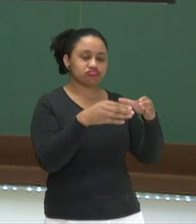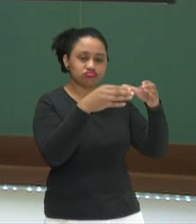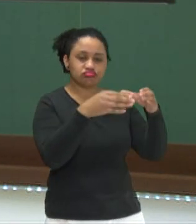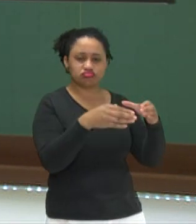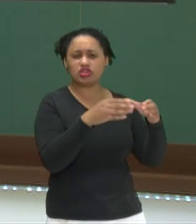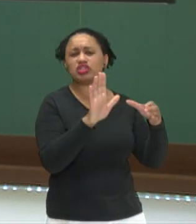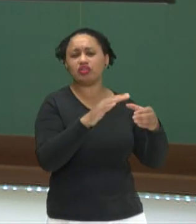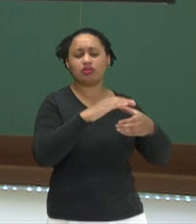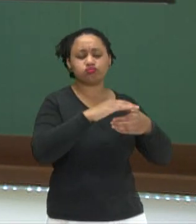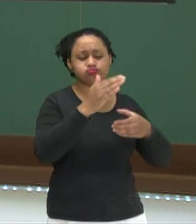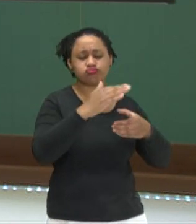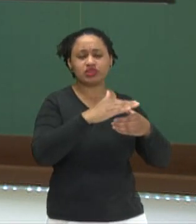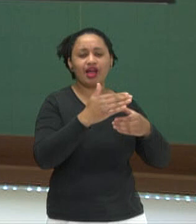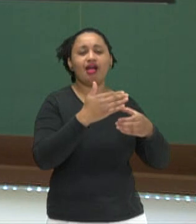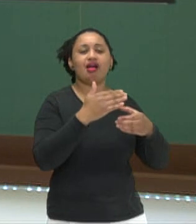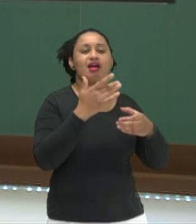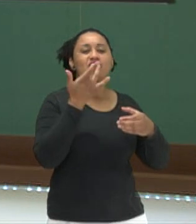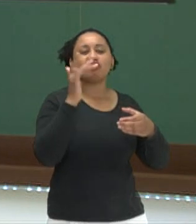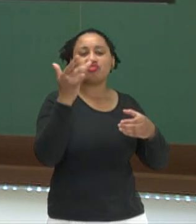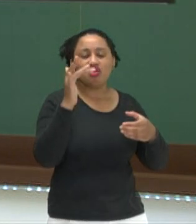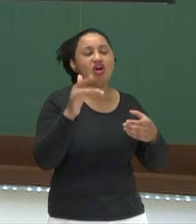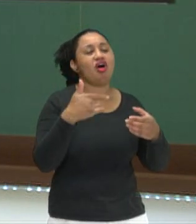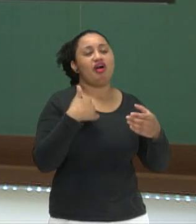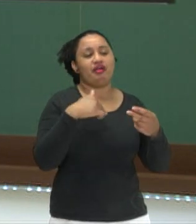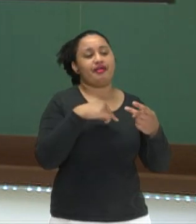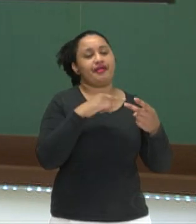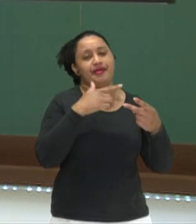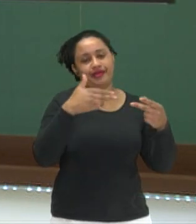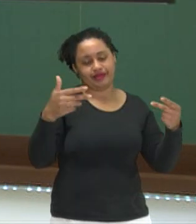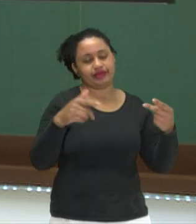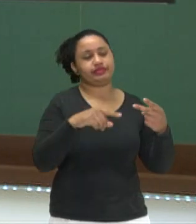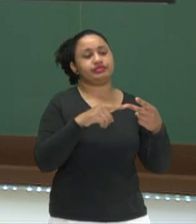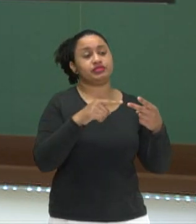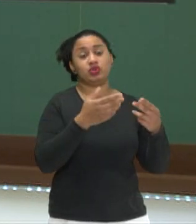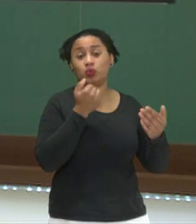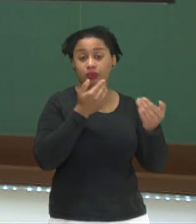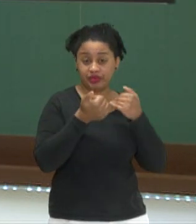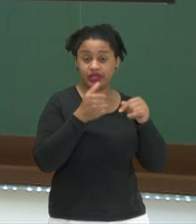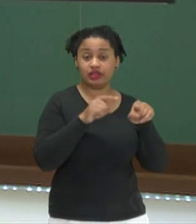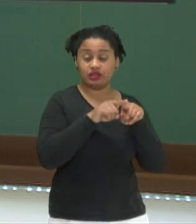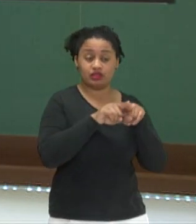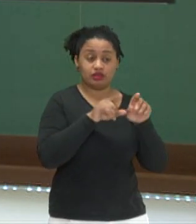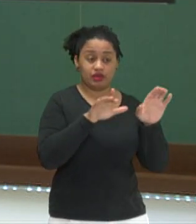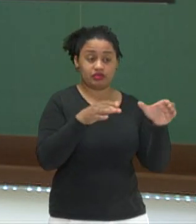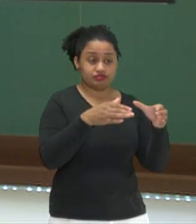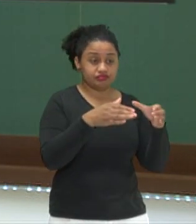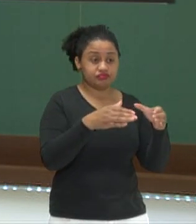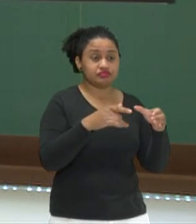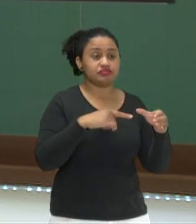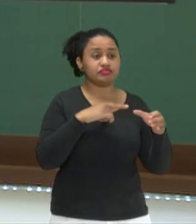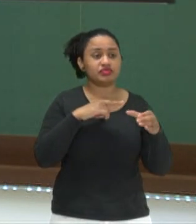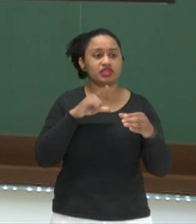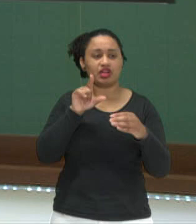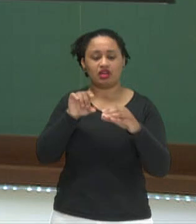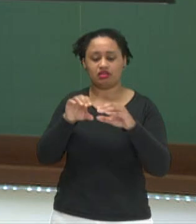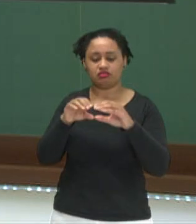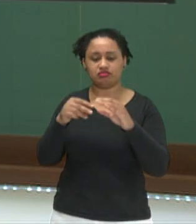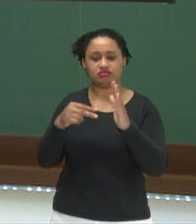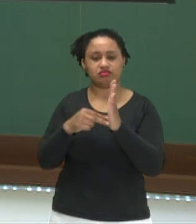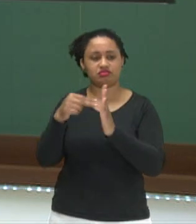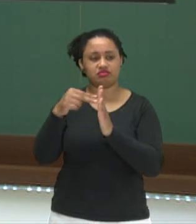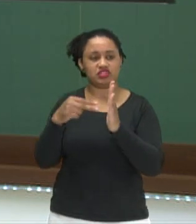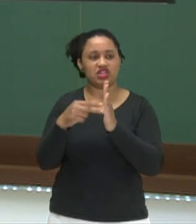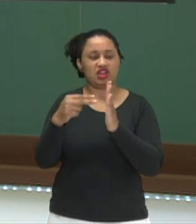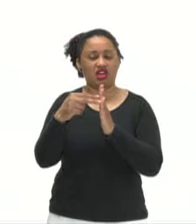vi caixinhas de alimento nesse formato. Essa daqui já é um formato mais comum, tem até um chocolate famoso, né?